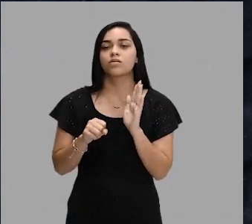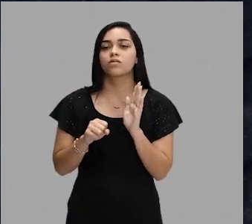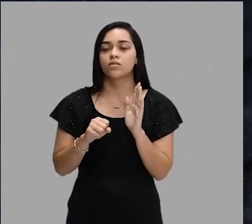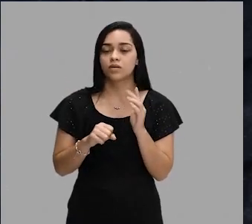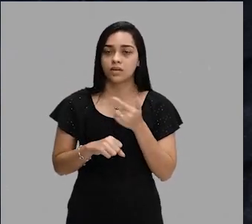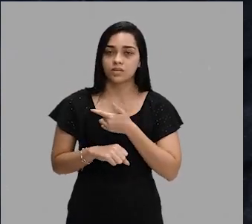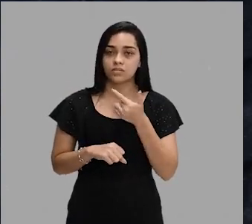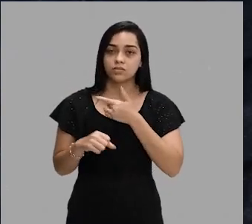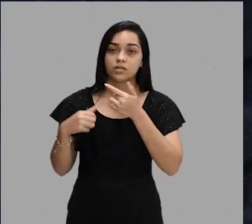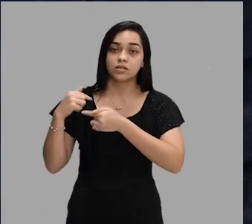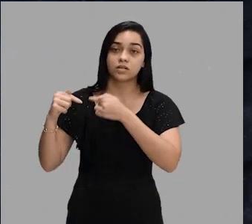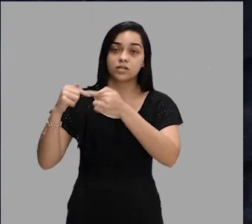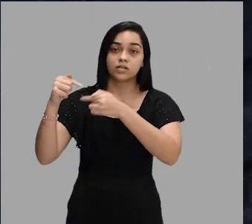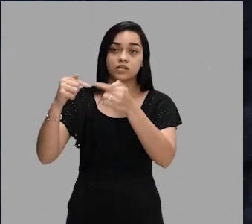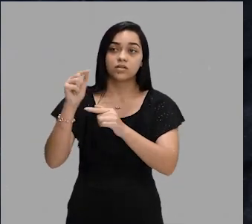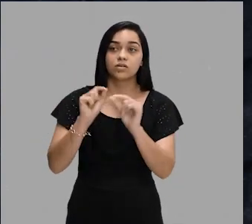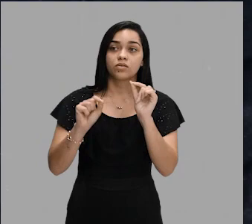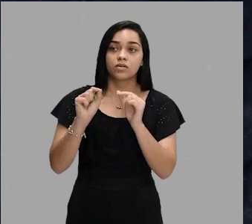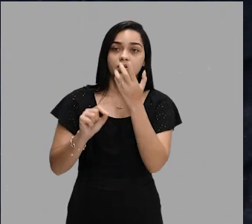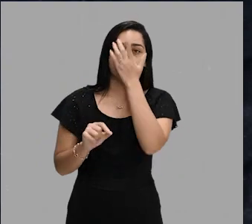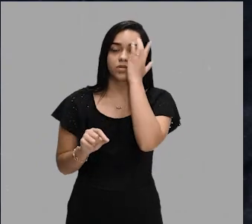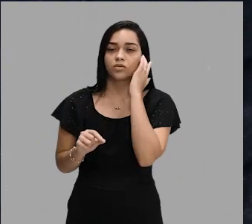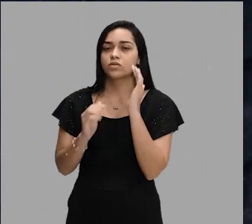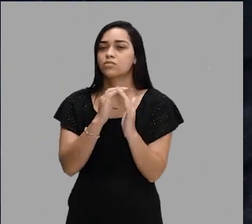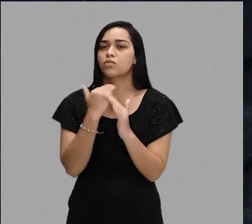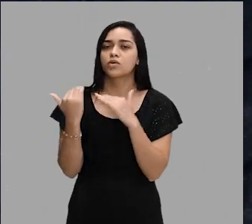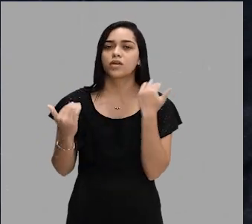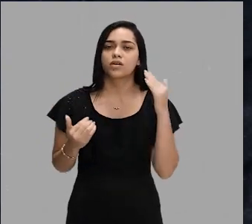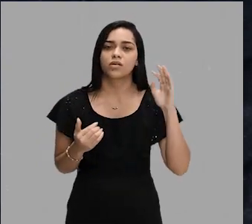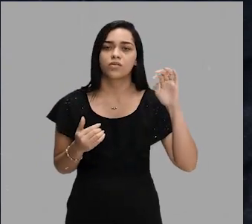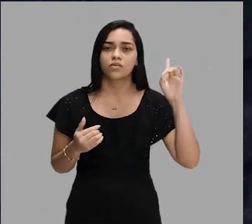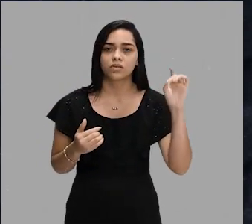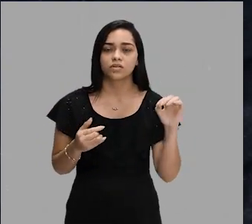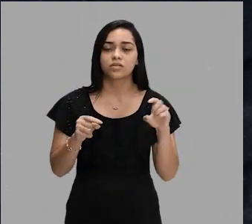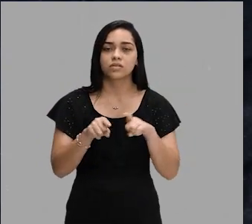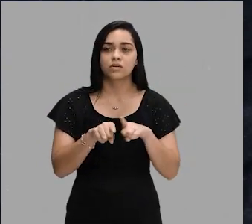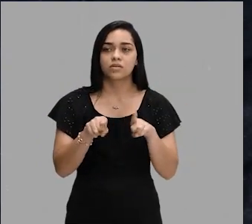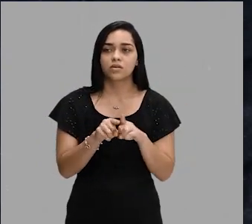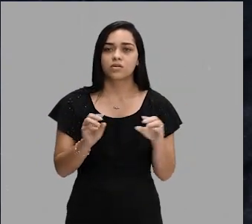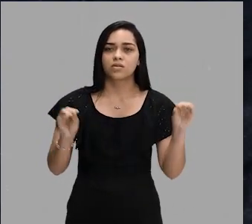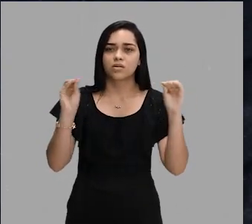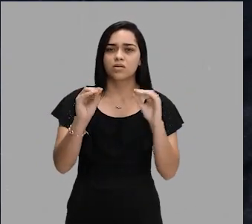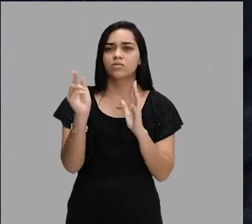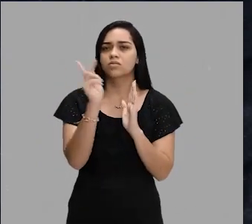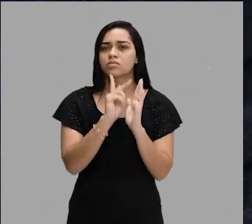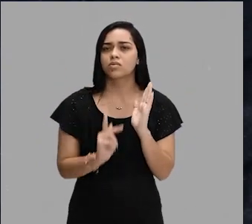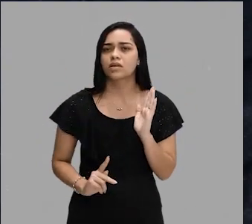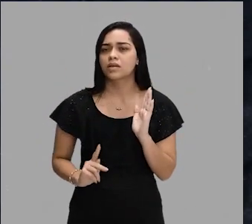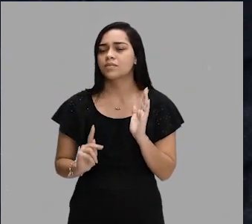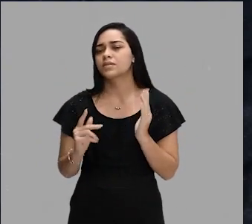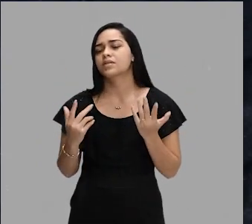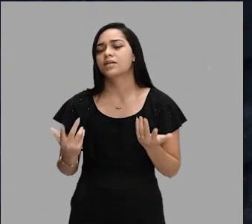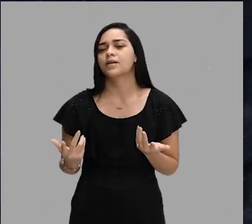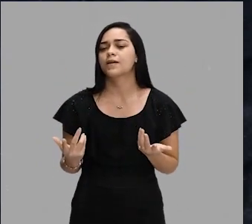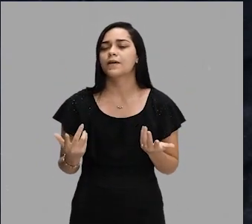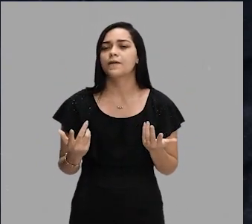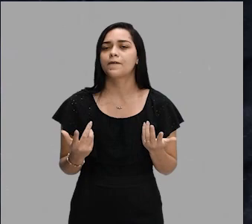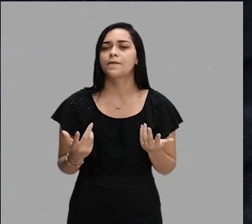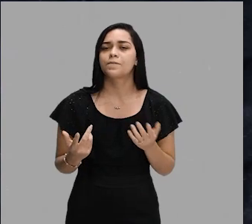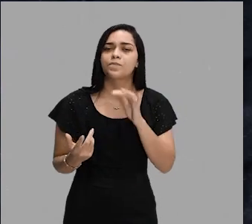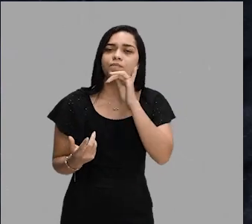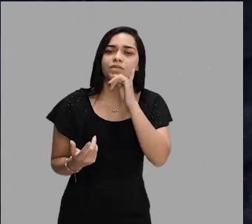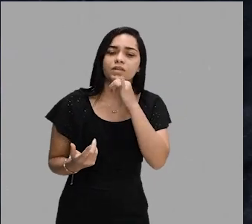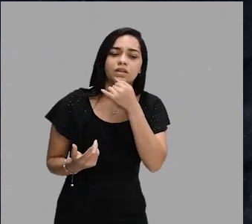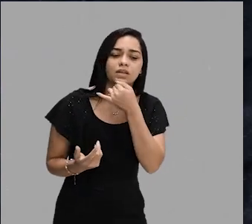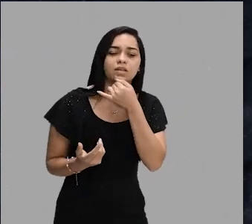foi a segunda geração onde os autores morriam cedo e colocavam em seus poemas a sua